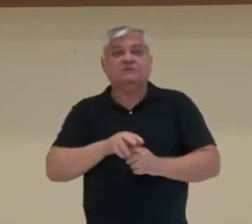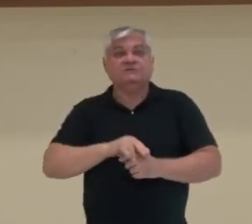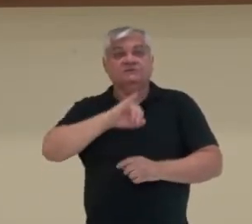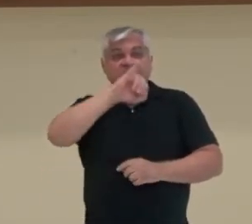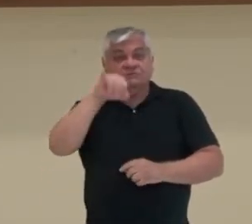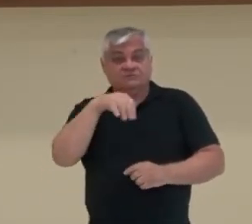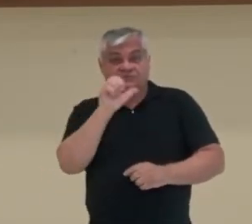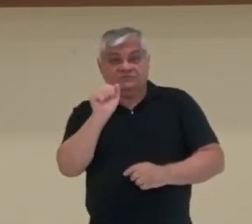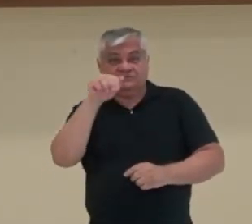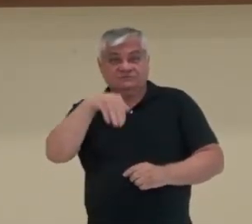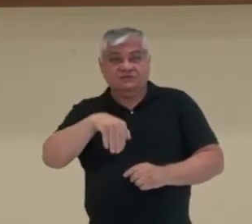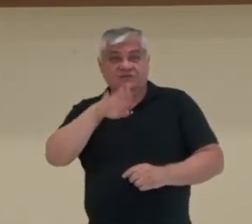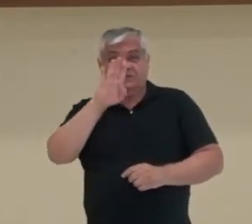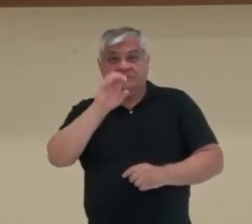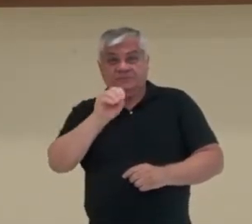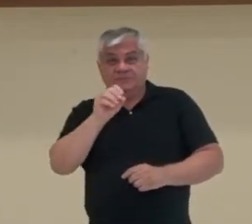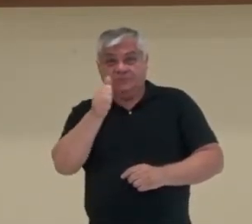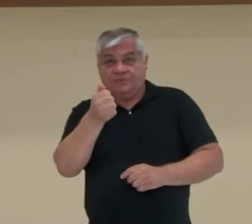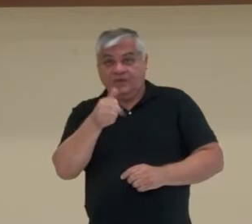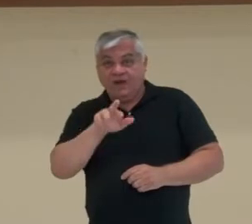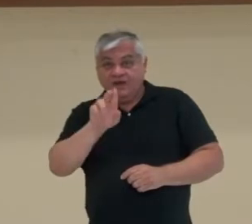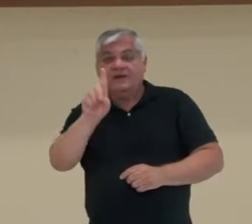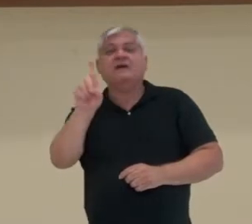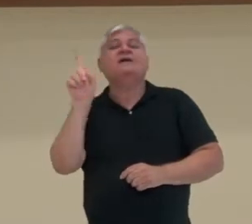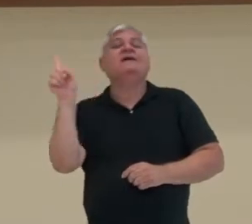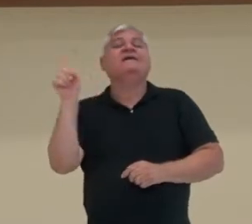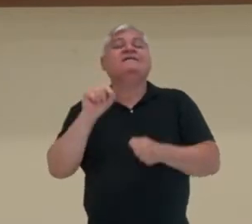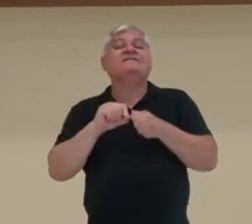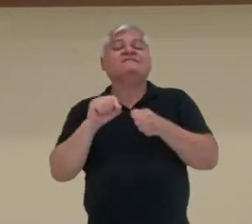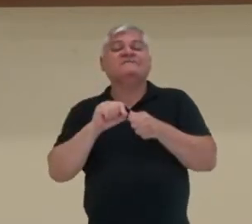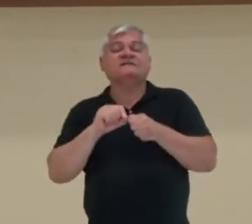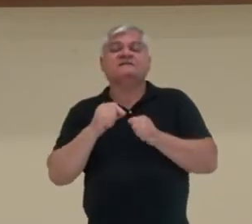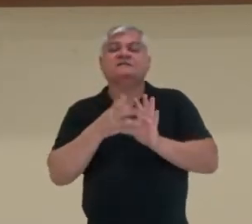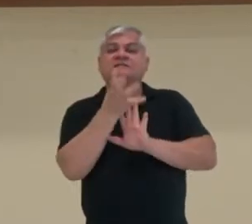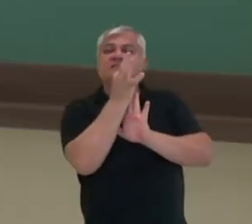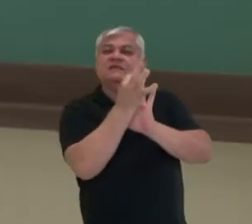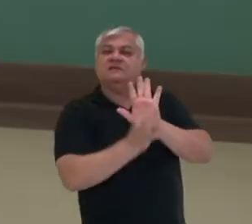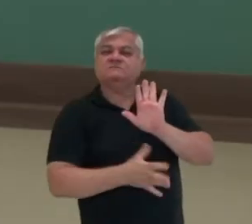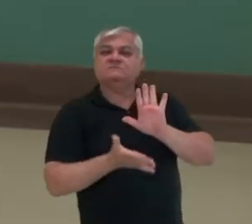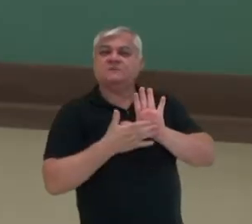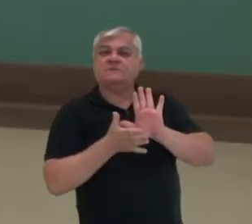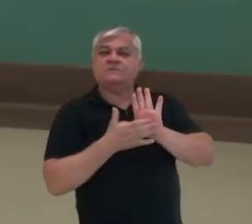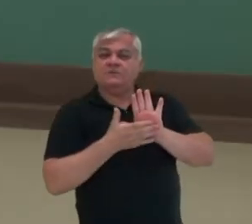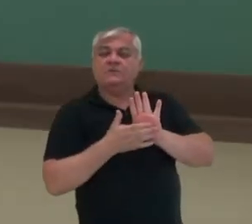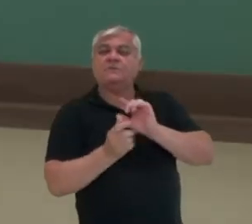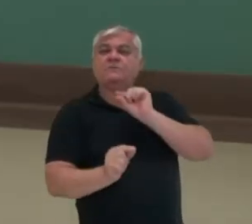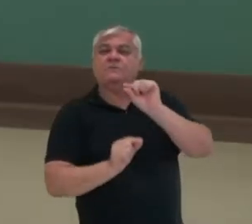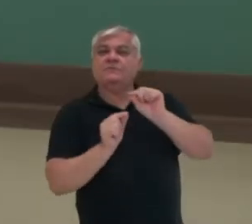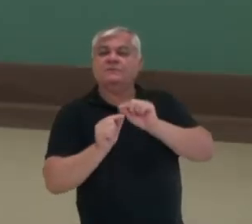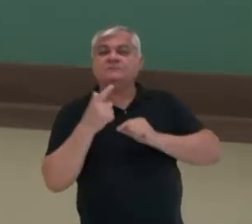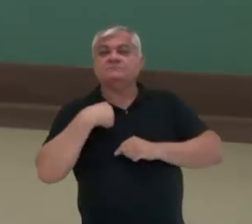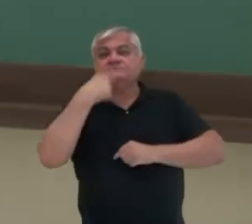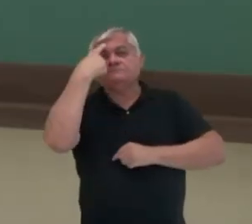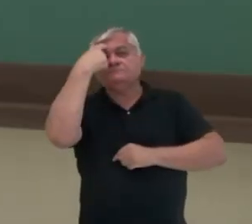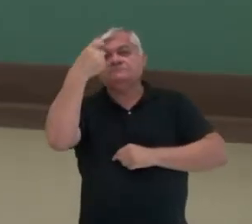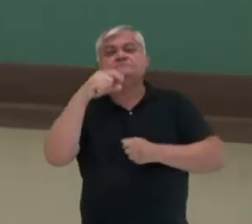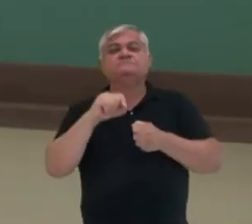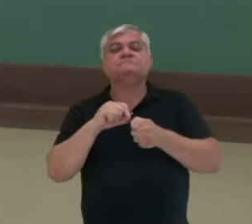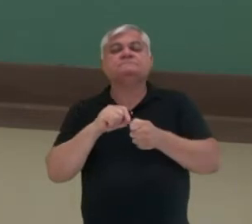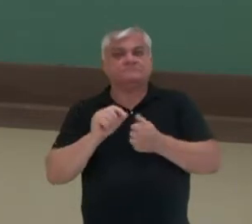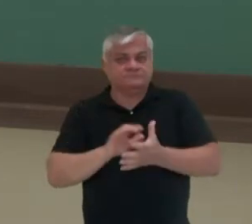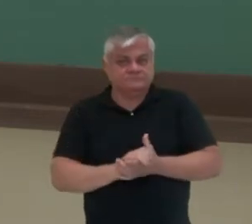a partir da leitura dos textos motivadores para a proposta da Redação Paraná, a ideia é que vocês façam o